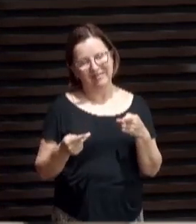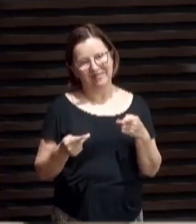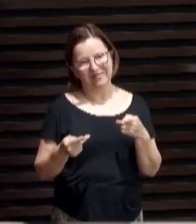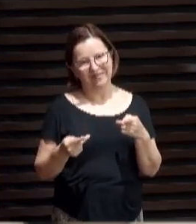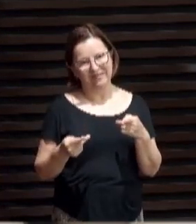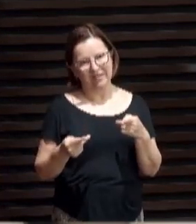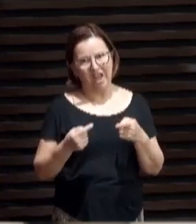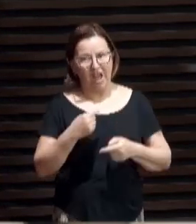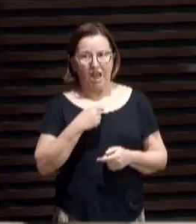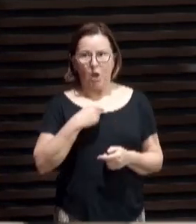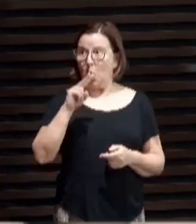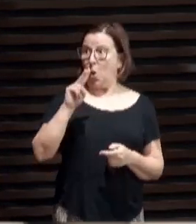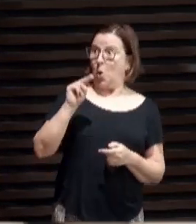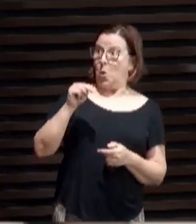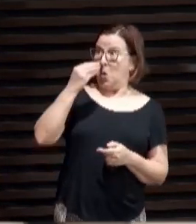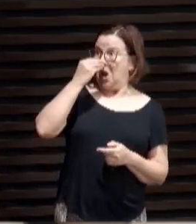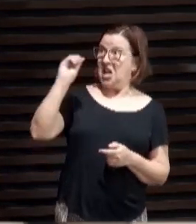de modo nenhum te negarei.